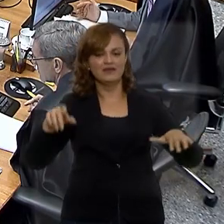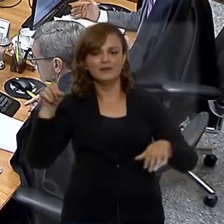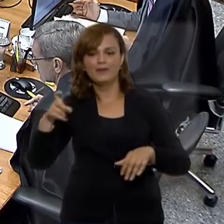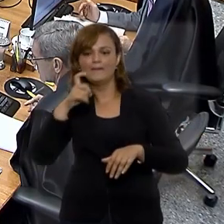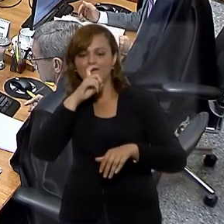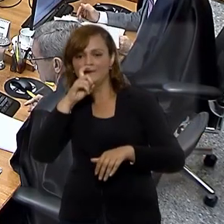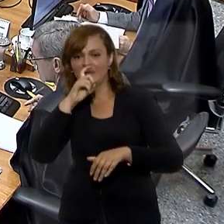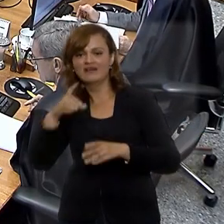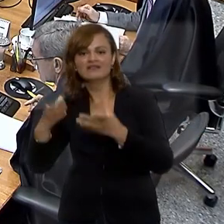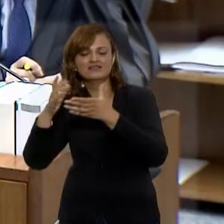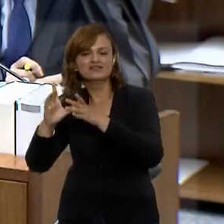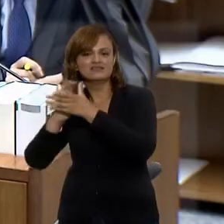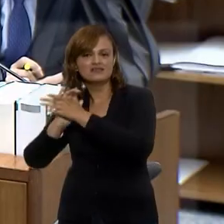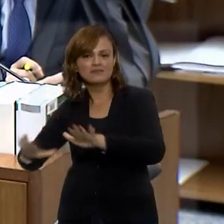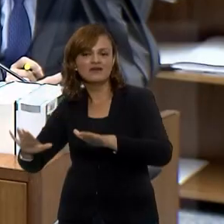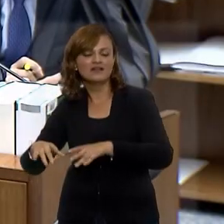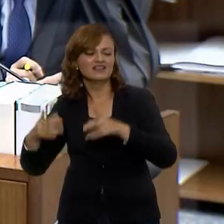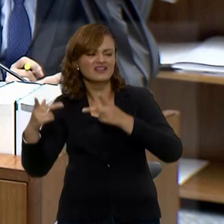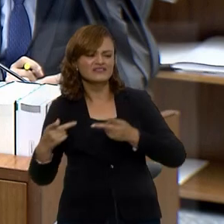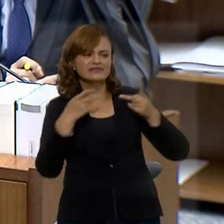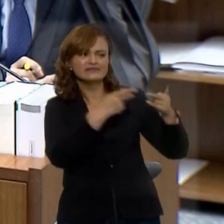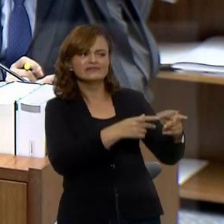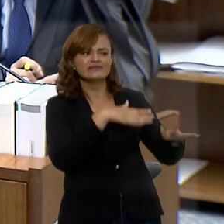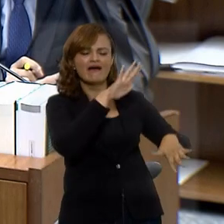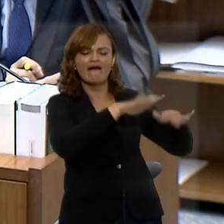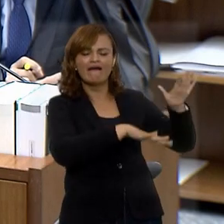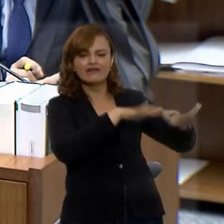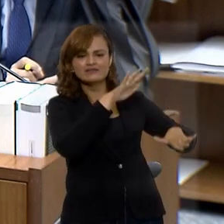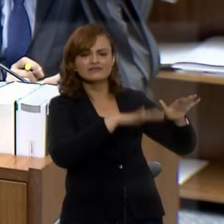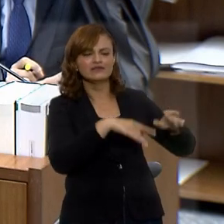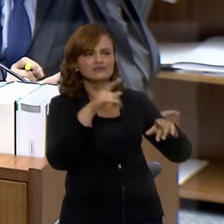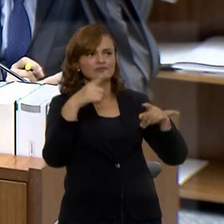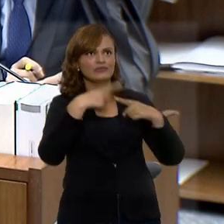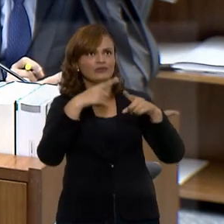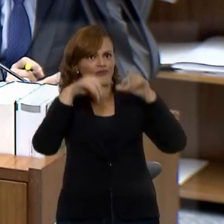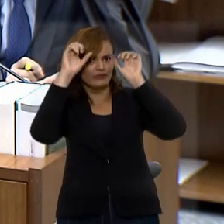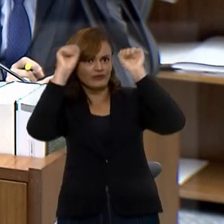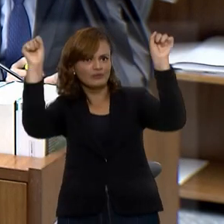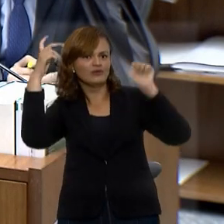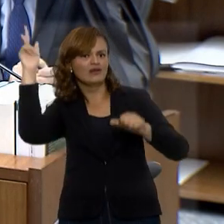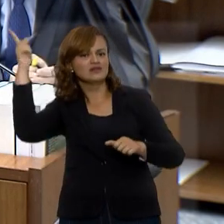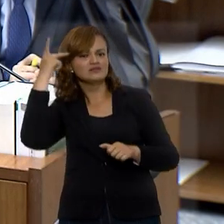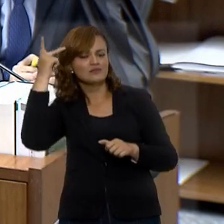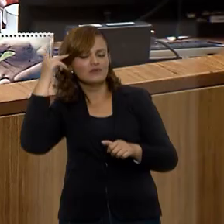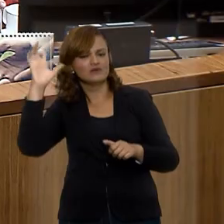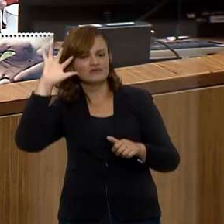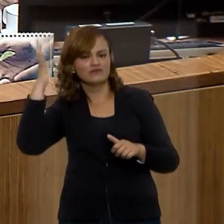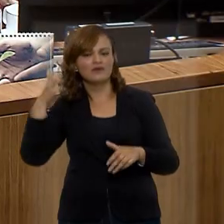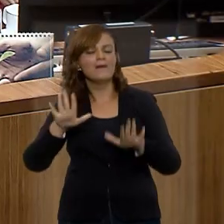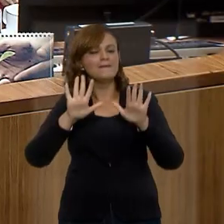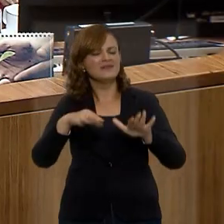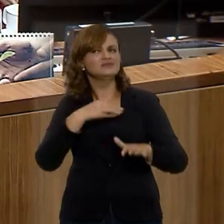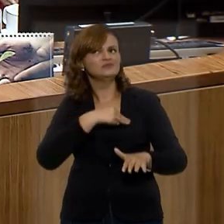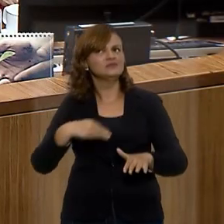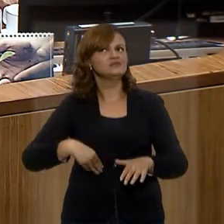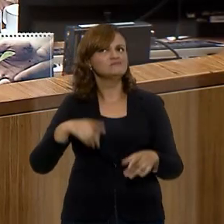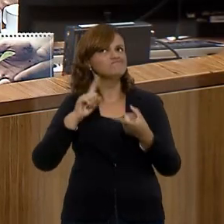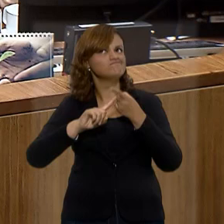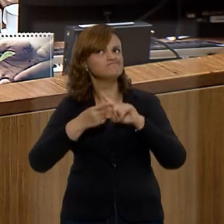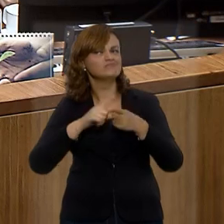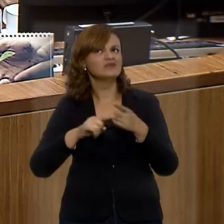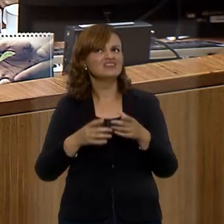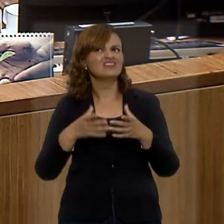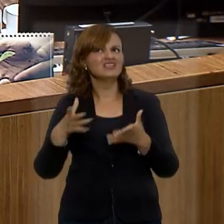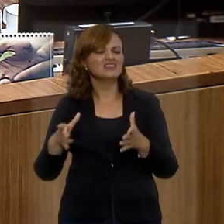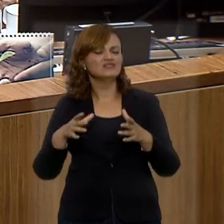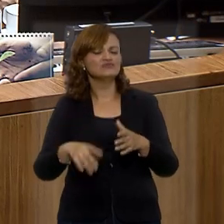um pai que, após o divórcio, teve apenas o direito de visita definido pelo Tribunal de Justiça de São Paulo. Os ministros ressaltaram que esse